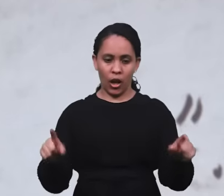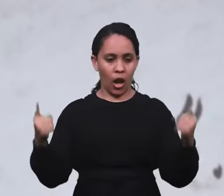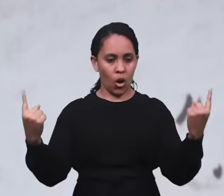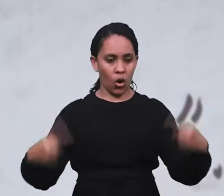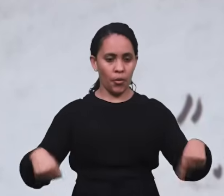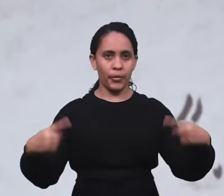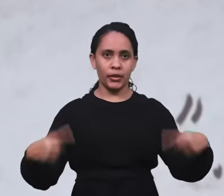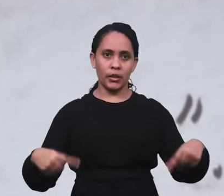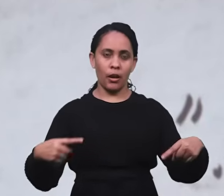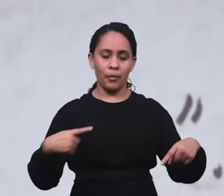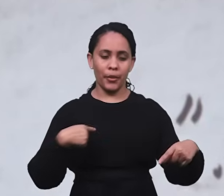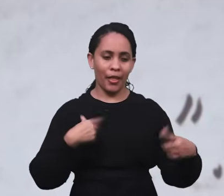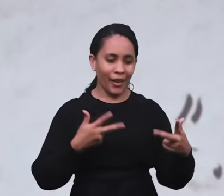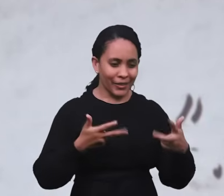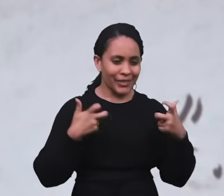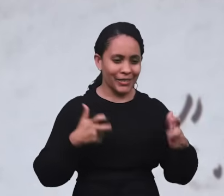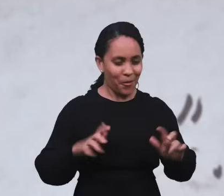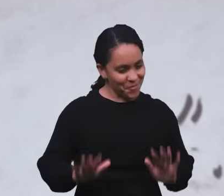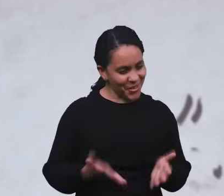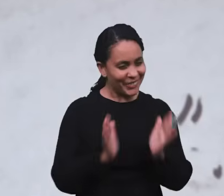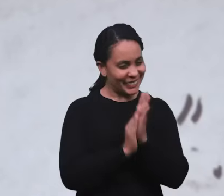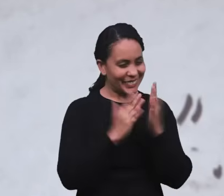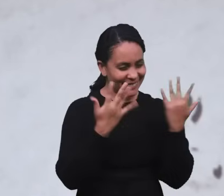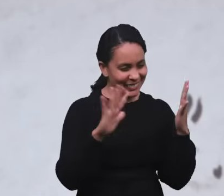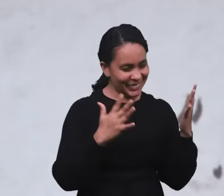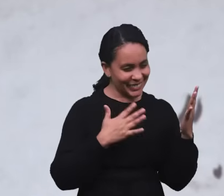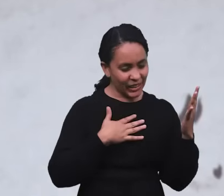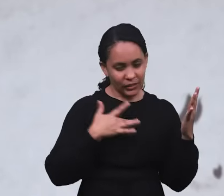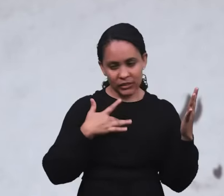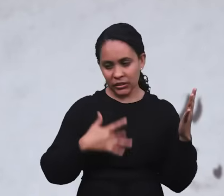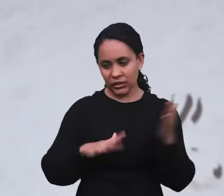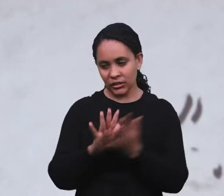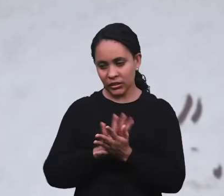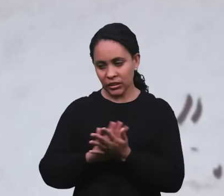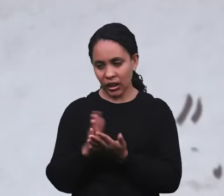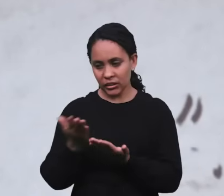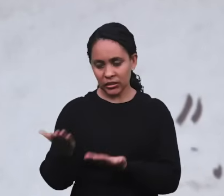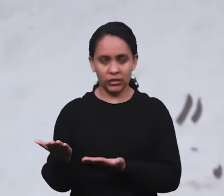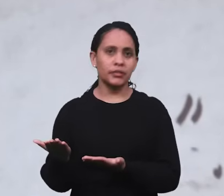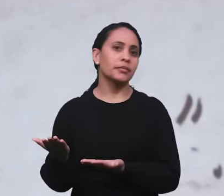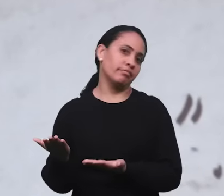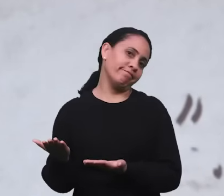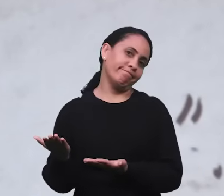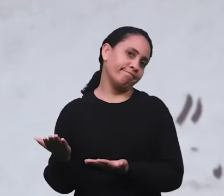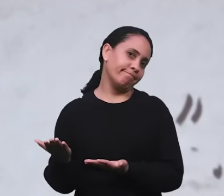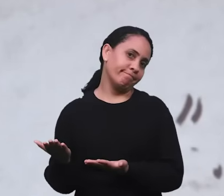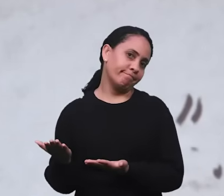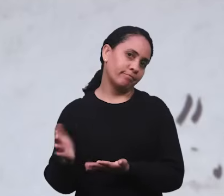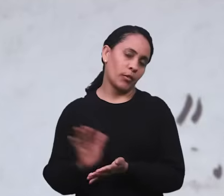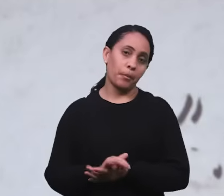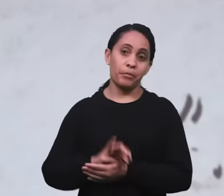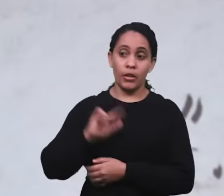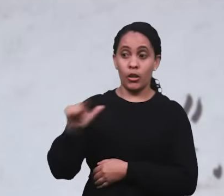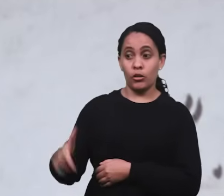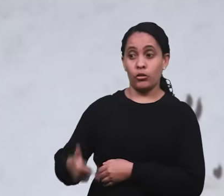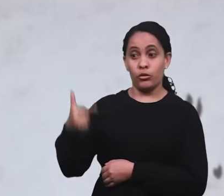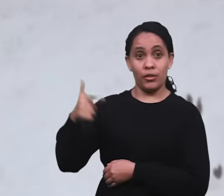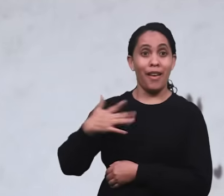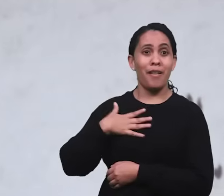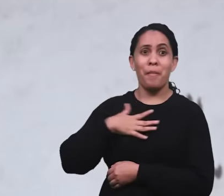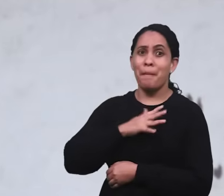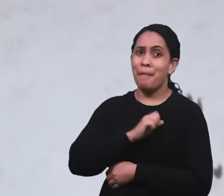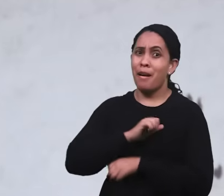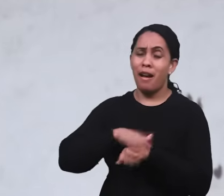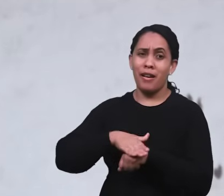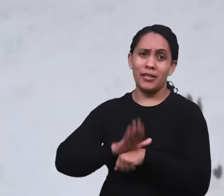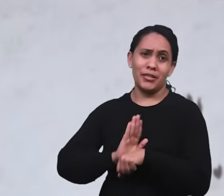pela atenção, pelo sucesso, e o principal aqui, pelo amor. Né? Então, José, diante dos irmãos, era mais amado.